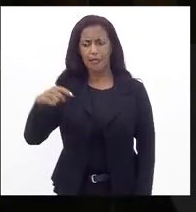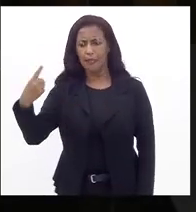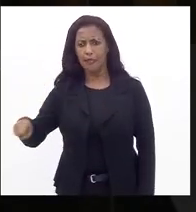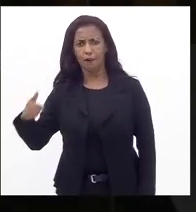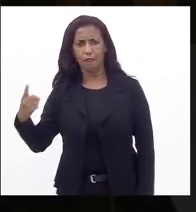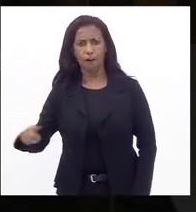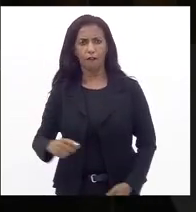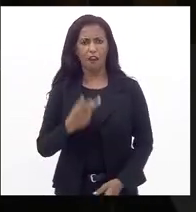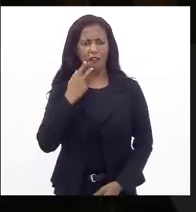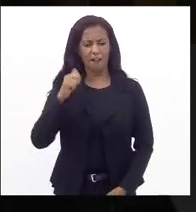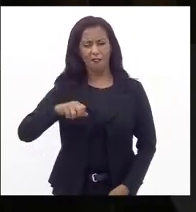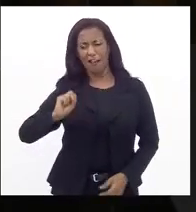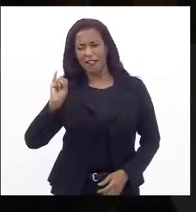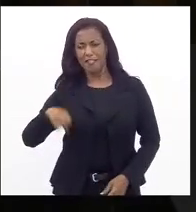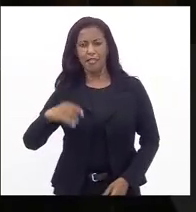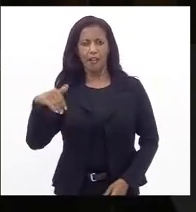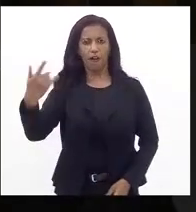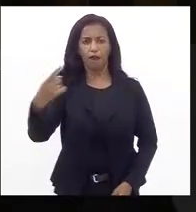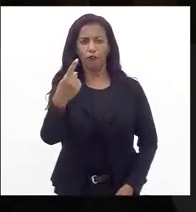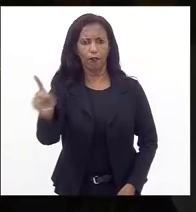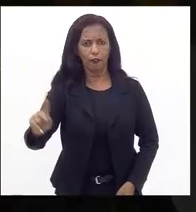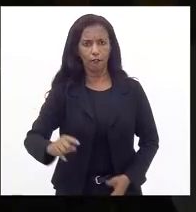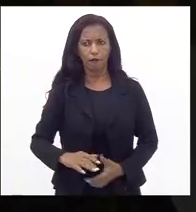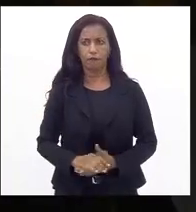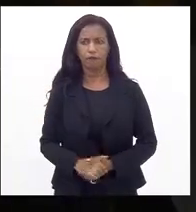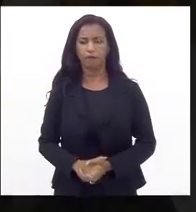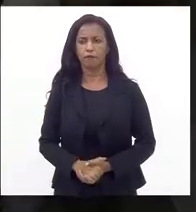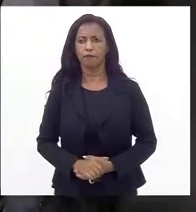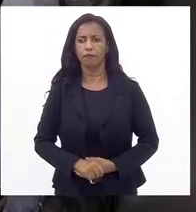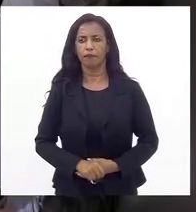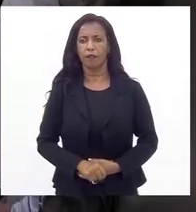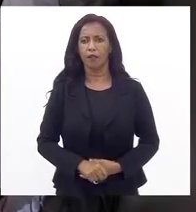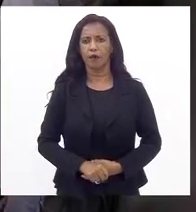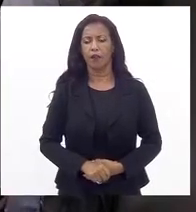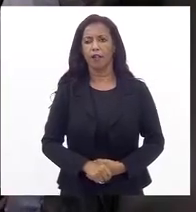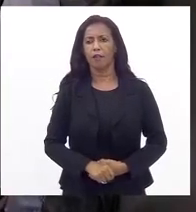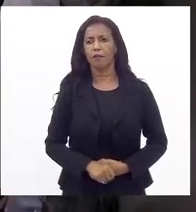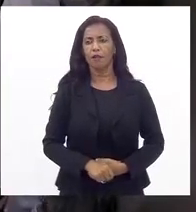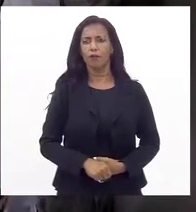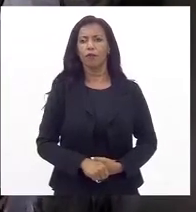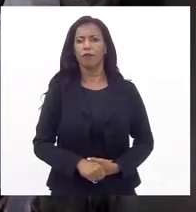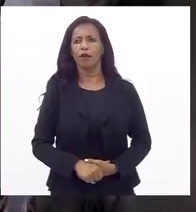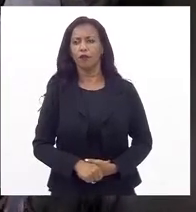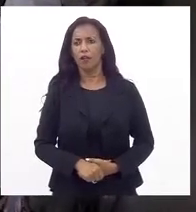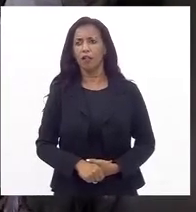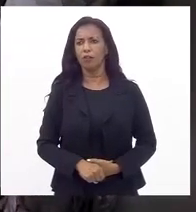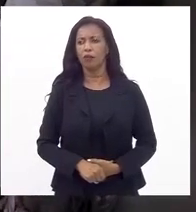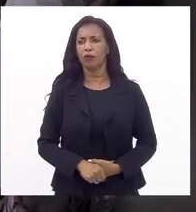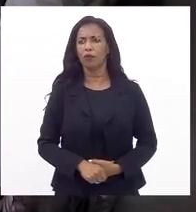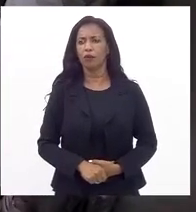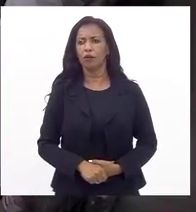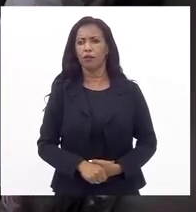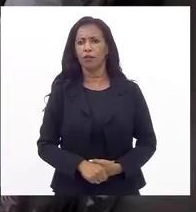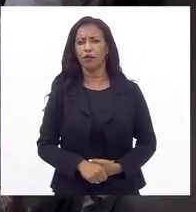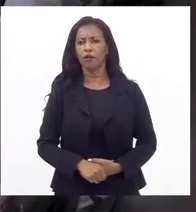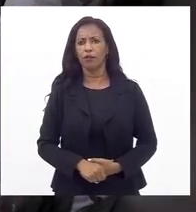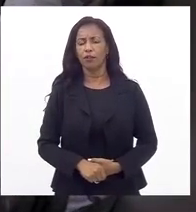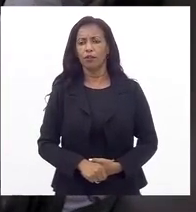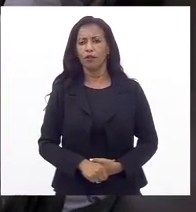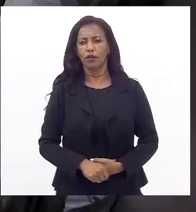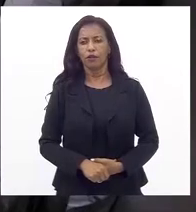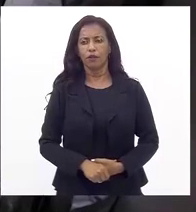não é sem aqui lá fora dizendo não é obrigado a o próximo Deputado Deputado Márcio